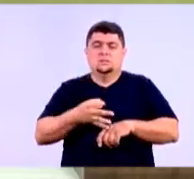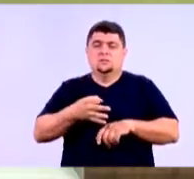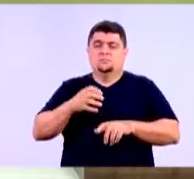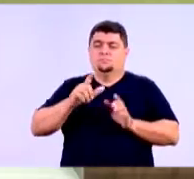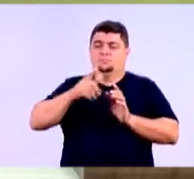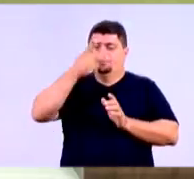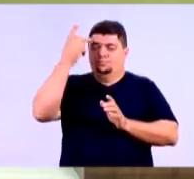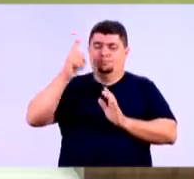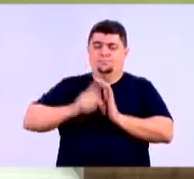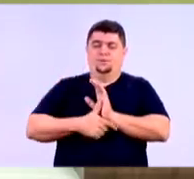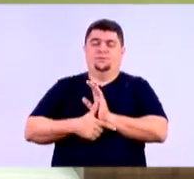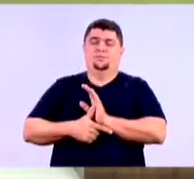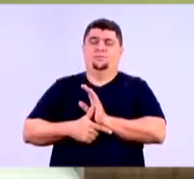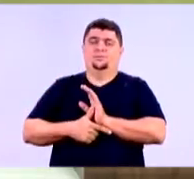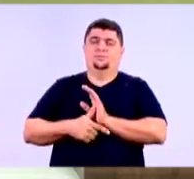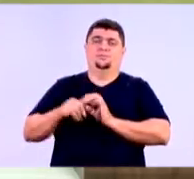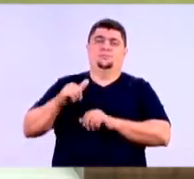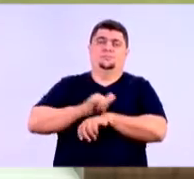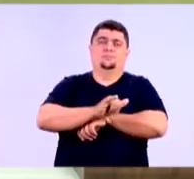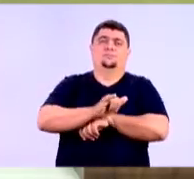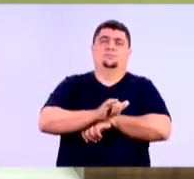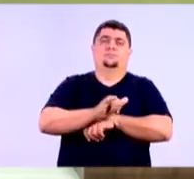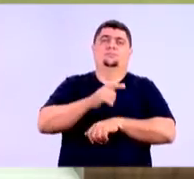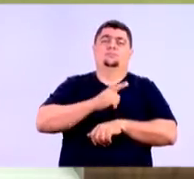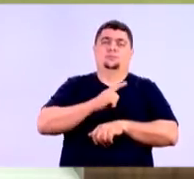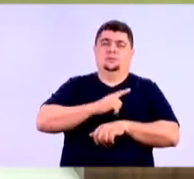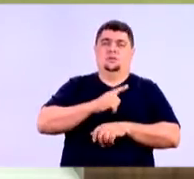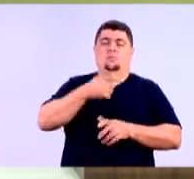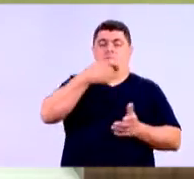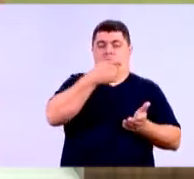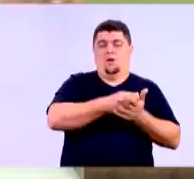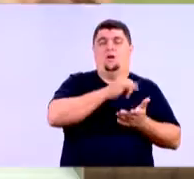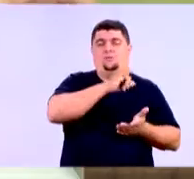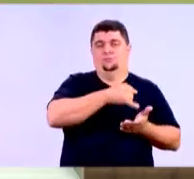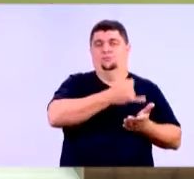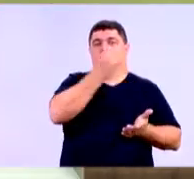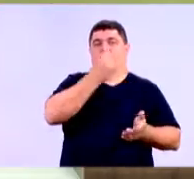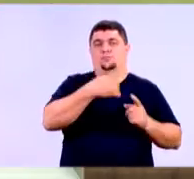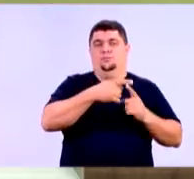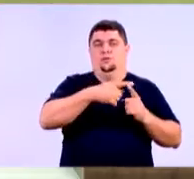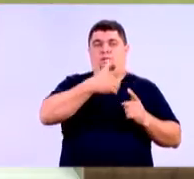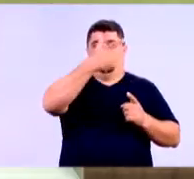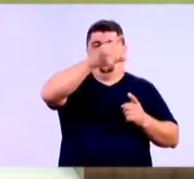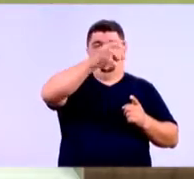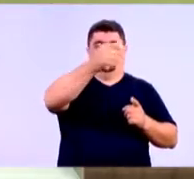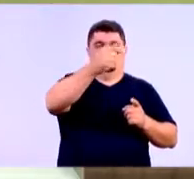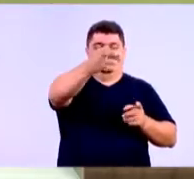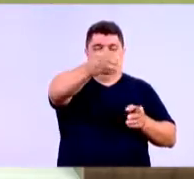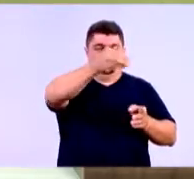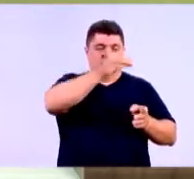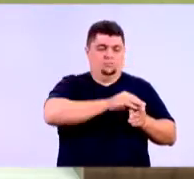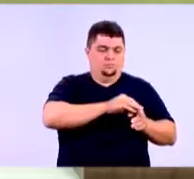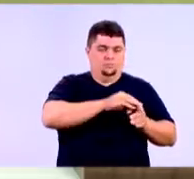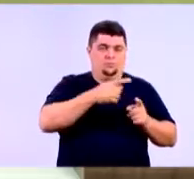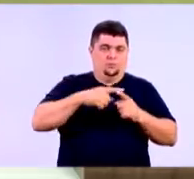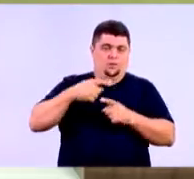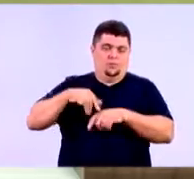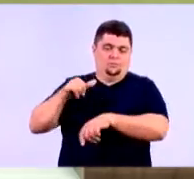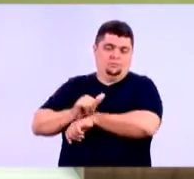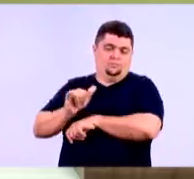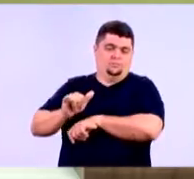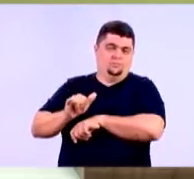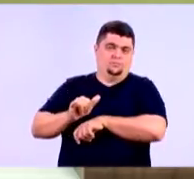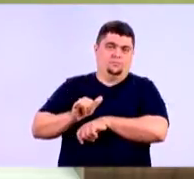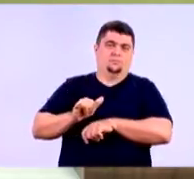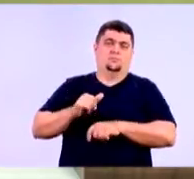em inadimplência, isso vai ter um custo para você, já que você vai precisar retirar dinheiro de outra parte da empresa para cumprir com seus compromissos,